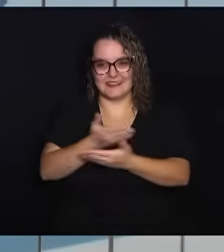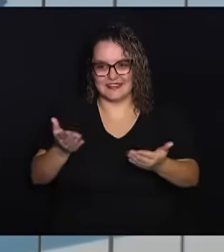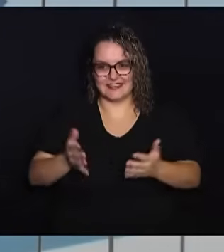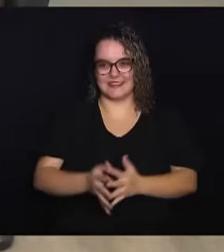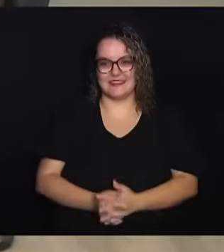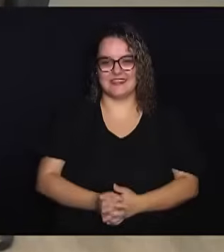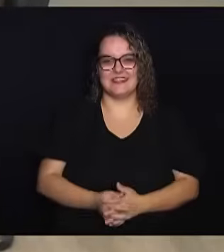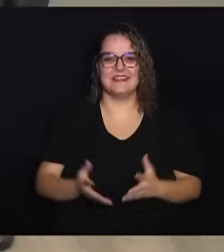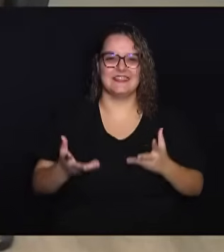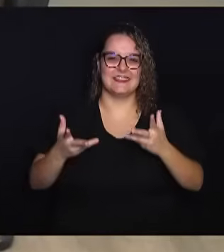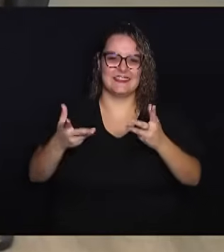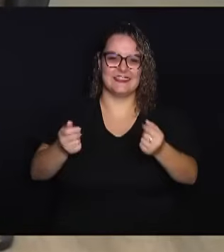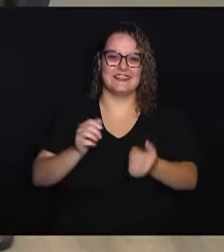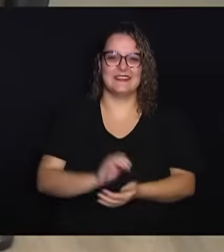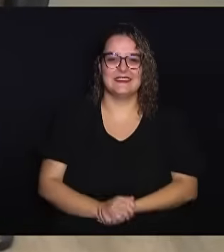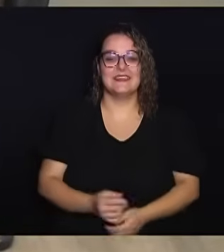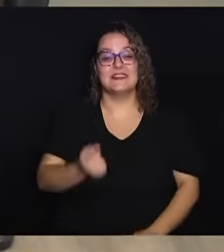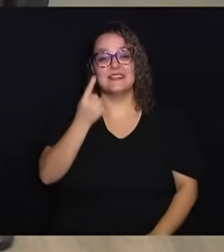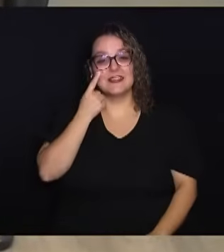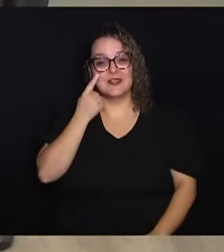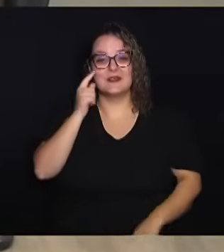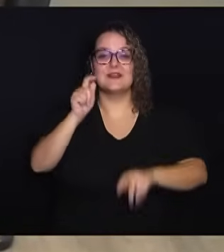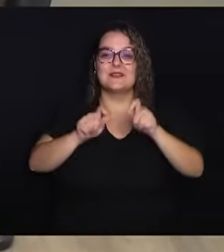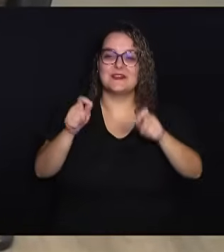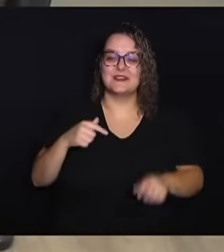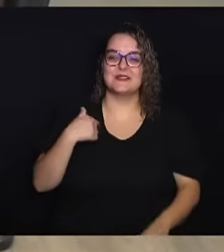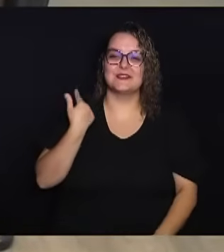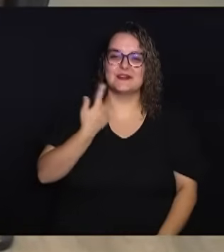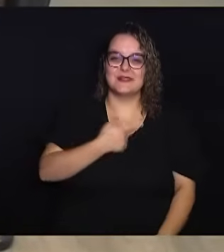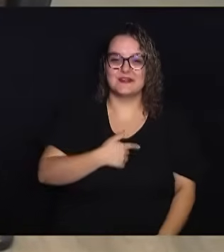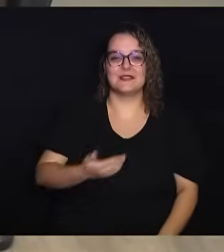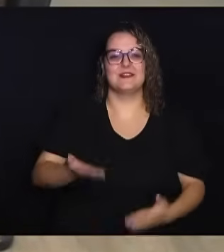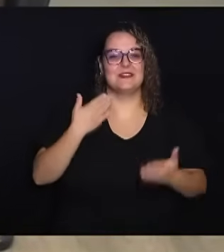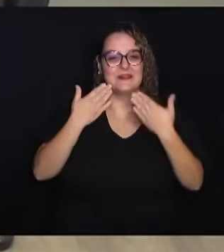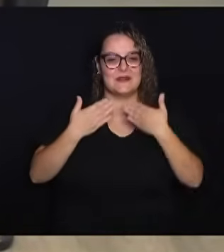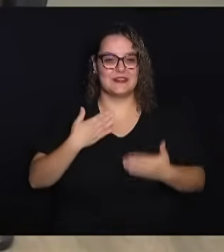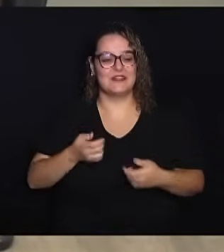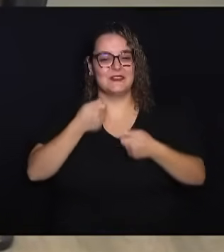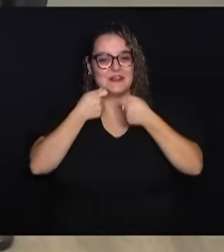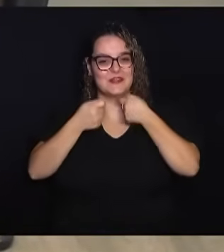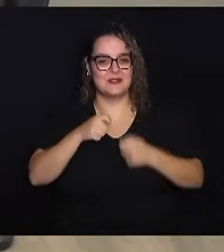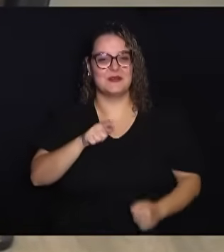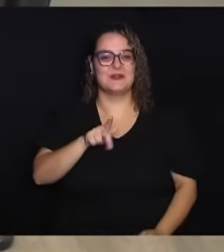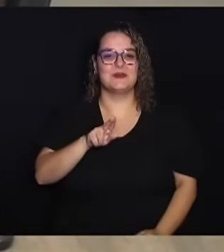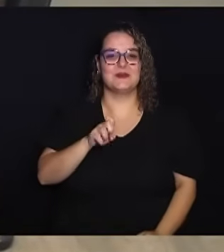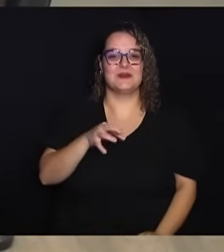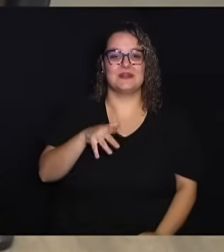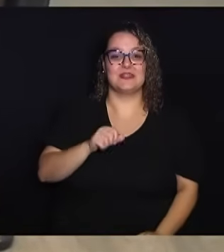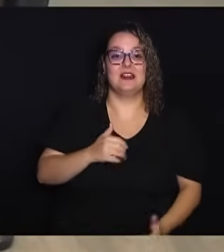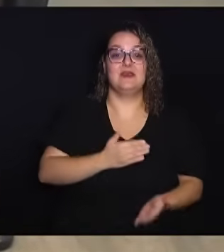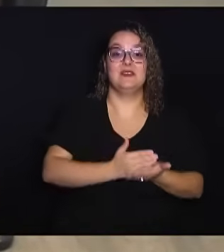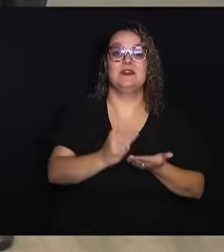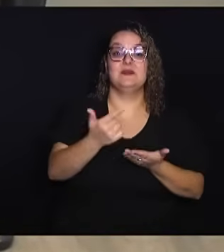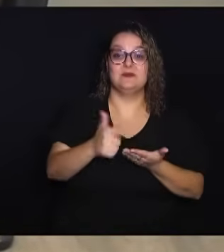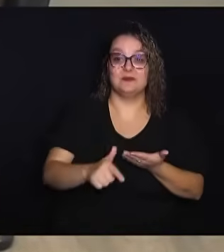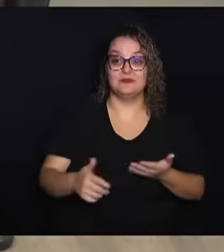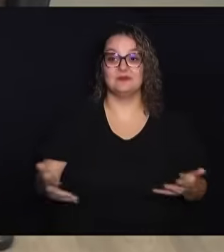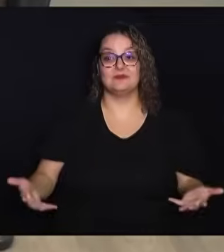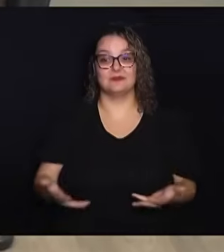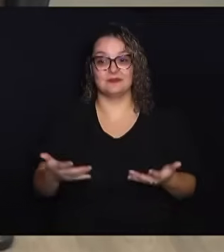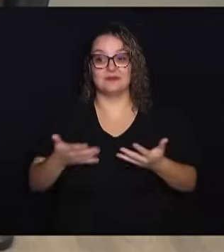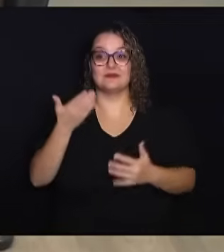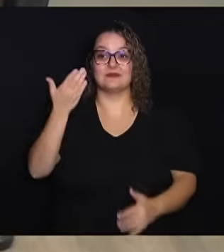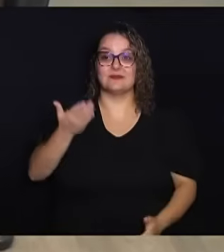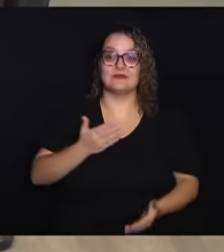aí. Maravilha! Tá vendo só, gente? Esse foi o Gustavo Martinez, recomeçando, né? Trazendo aí um incentivo para